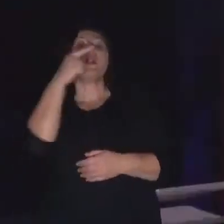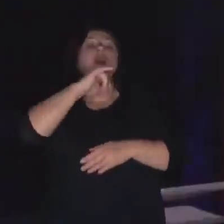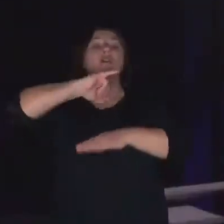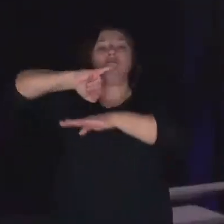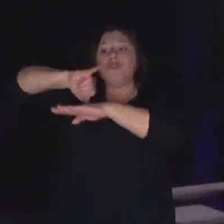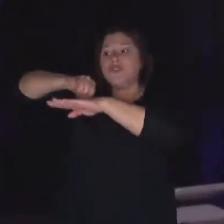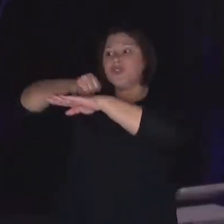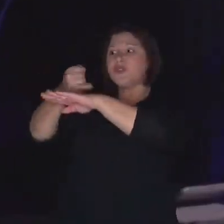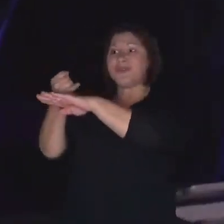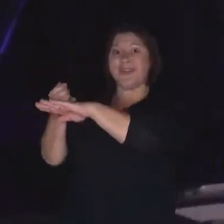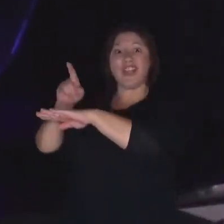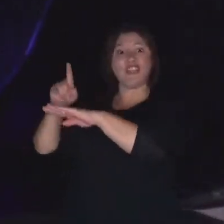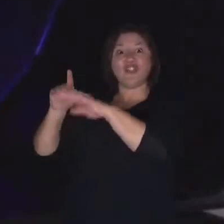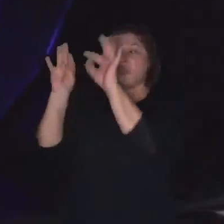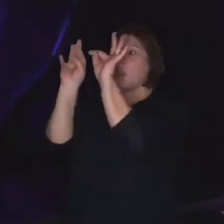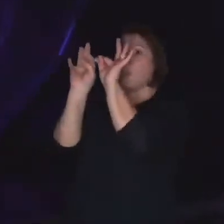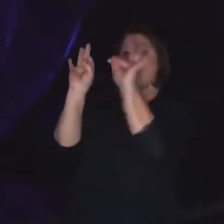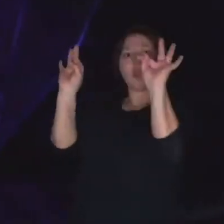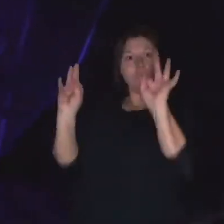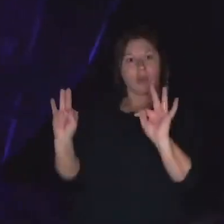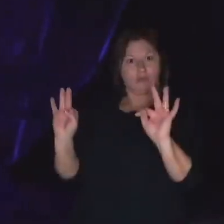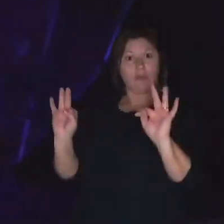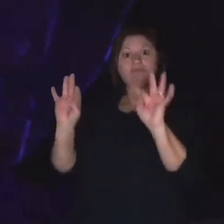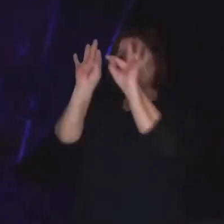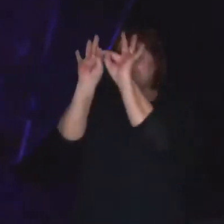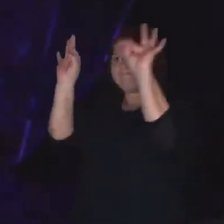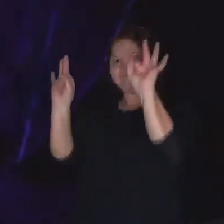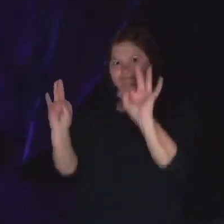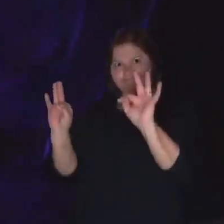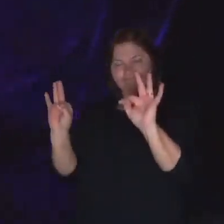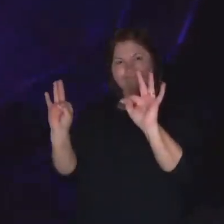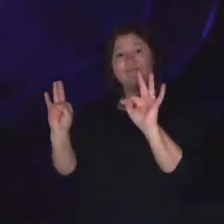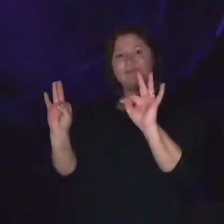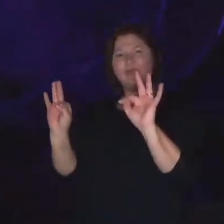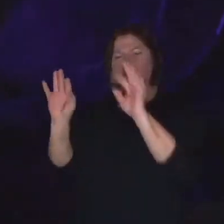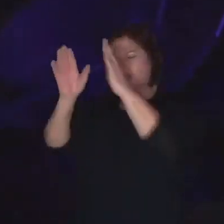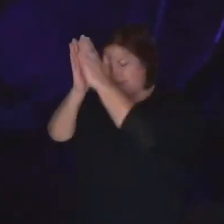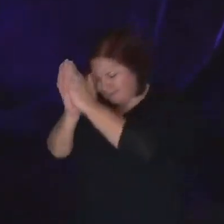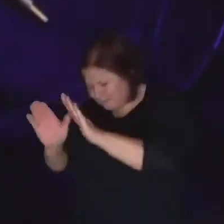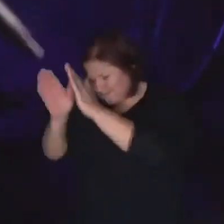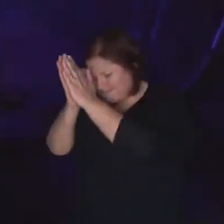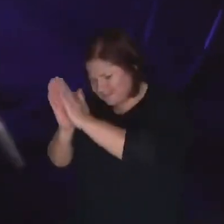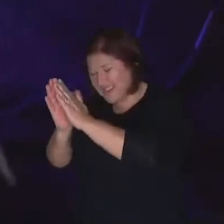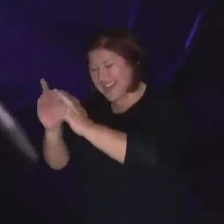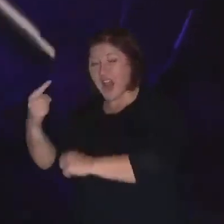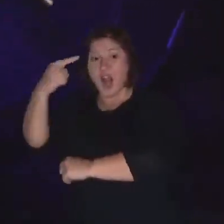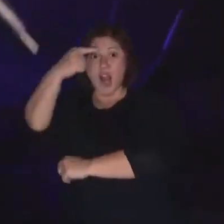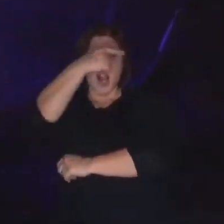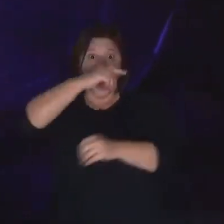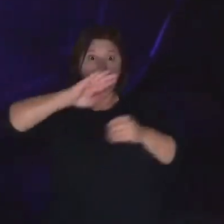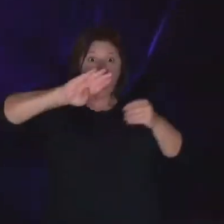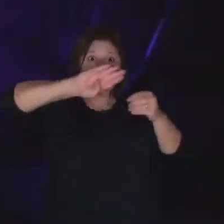Eles estão na Babilônia e não tem templo. De Deus não. Só que quando os servos do Senhor se ajuntam, alguma coisa